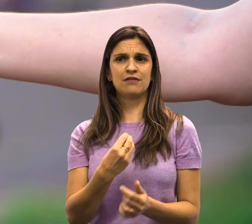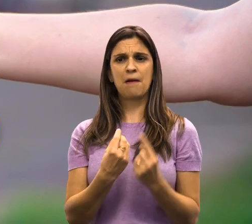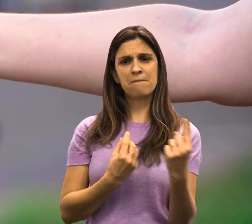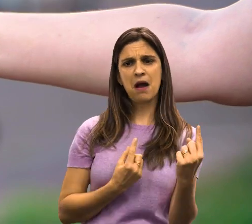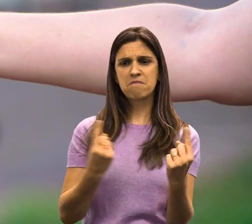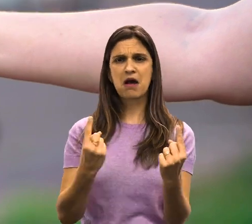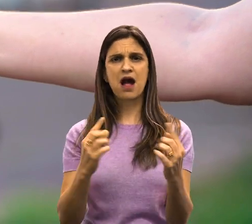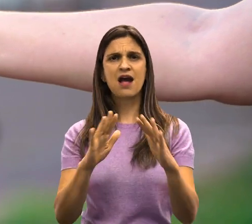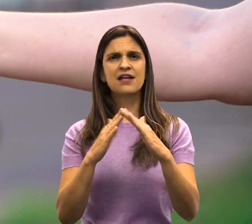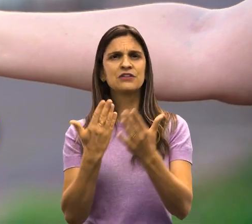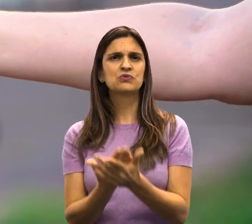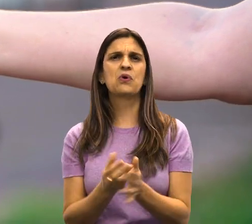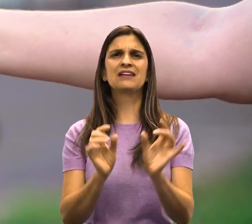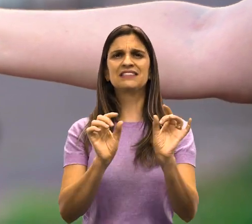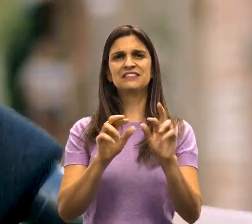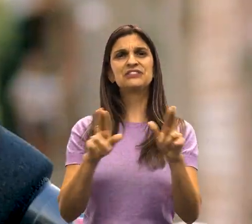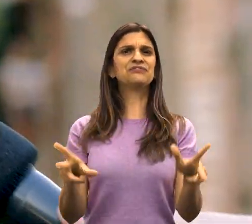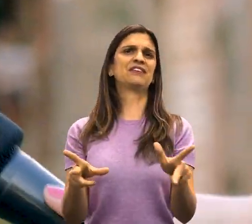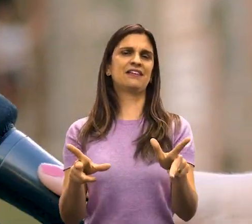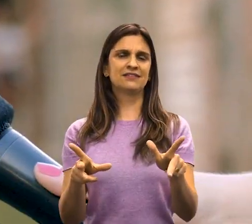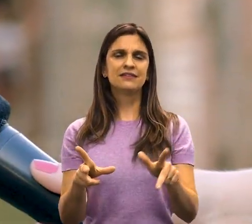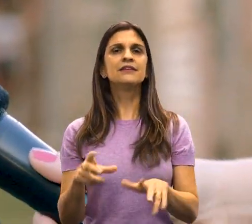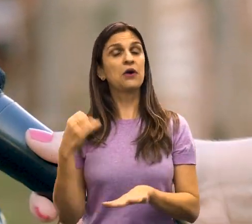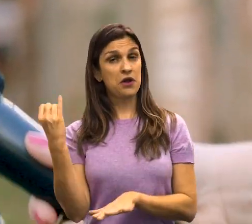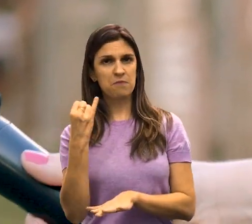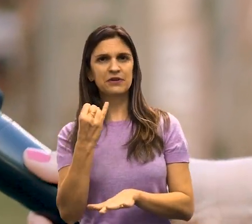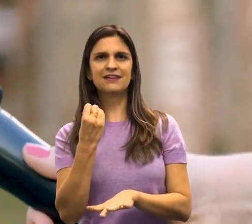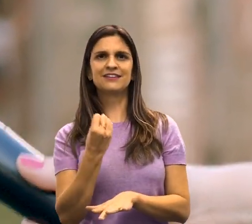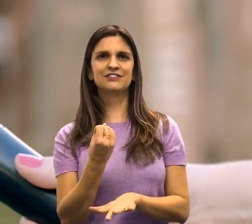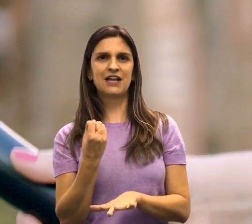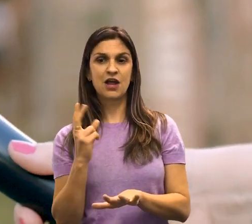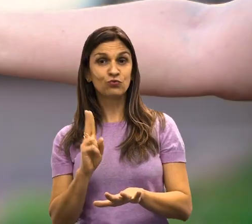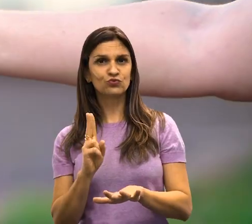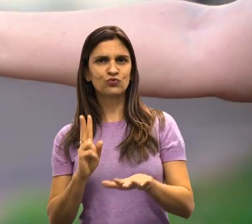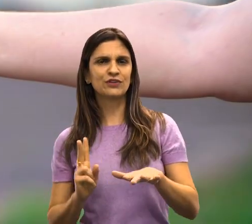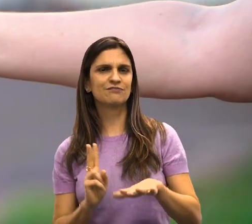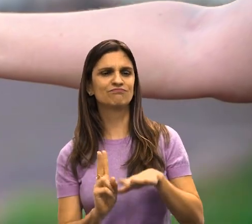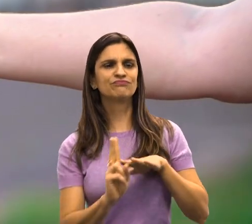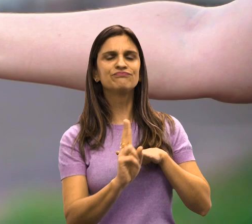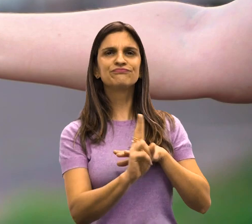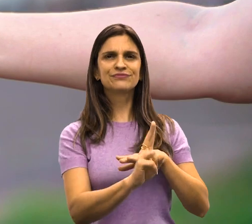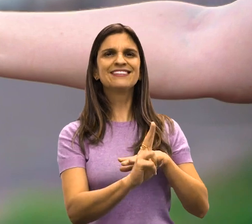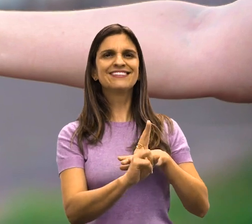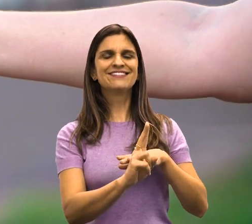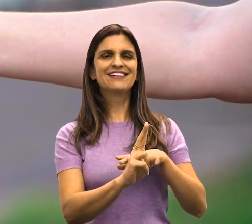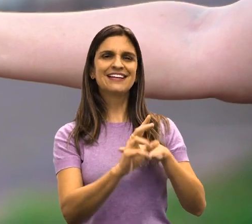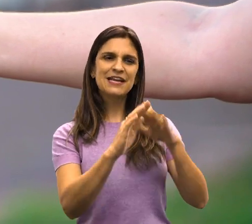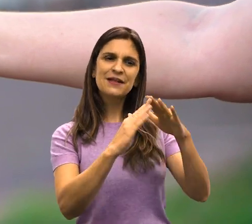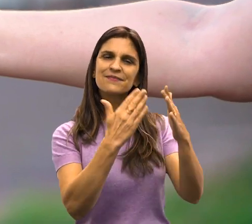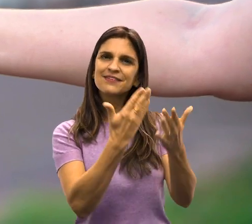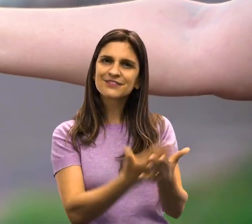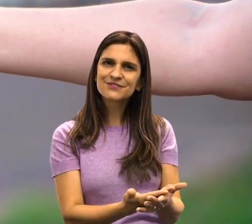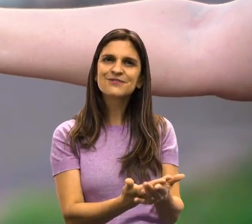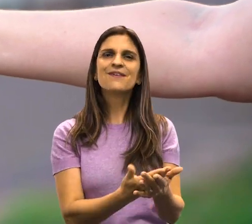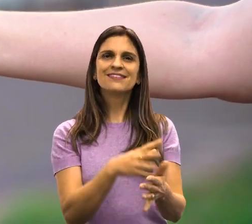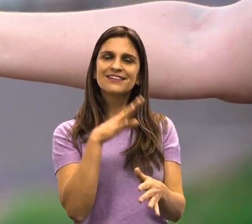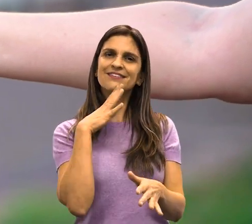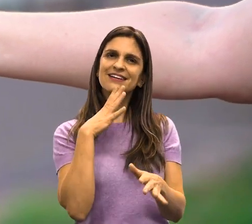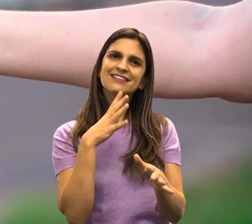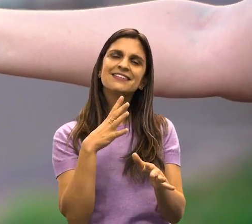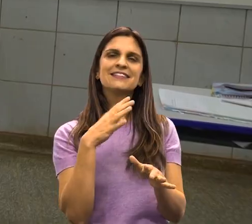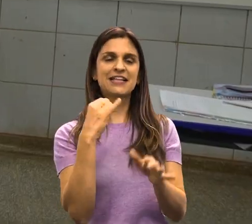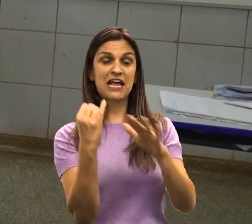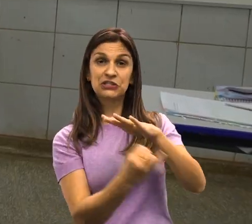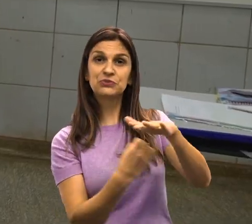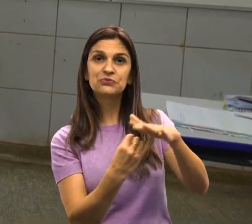que ia ser, para mim e para o meu esposo, Também é importante pela tranquilidade, a gente conhece a instituição e a gente gostaria que ficasse